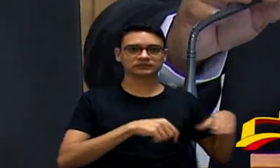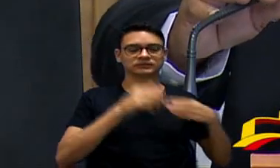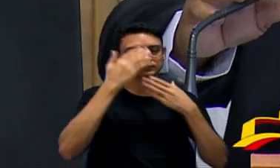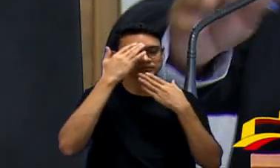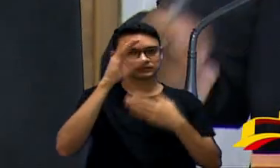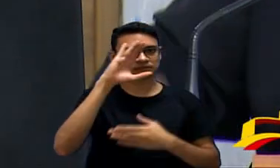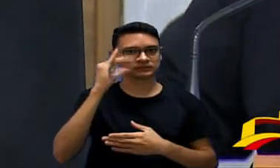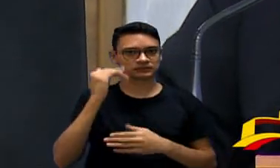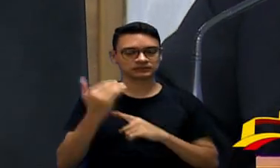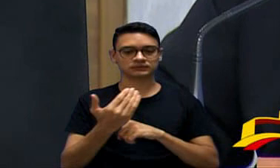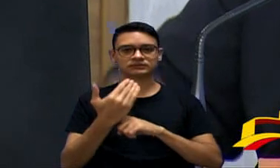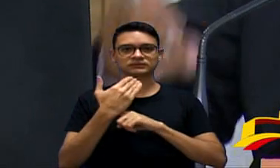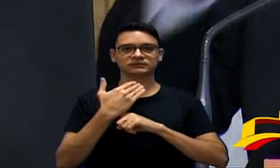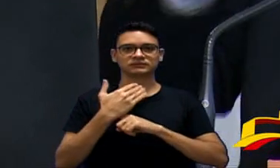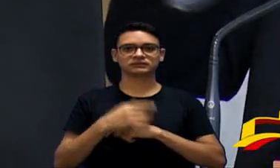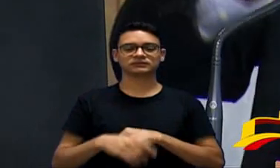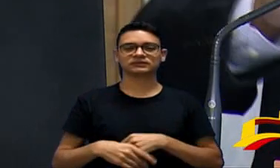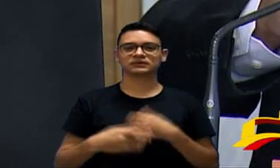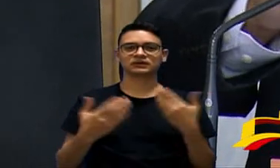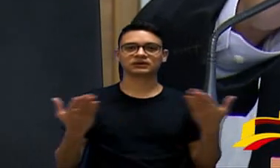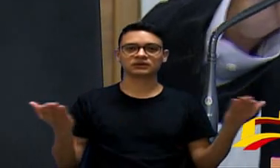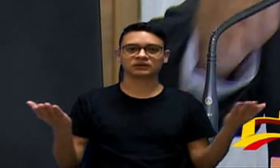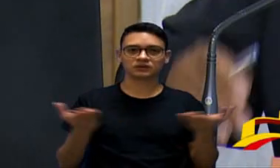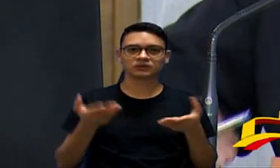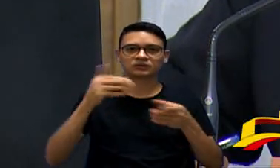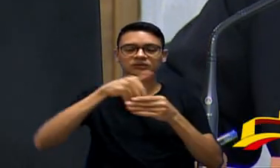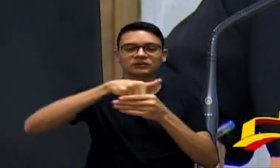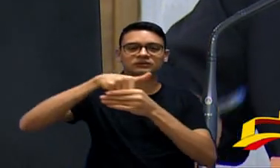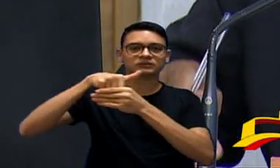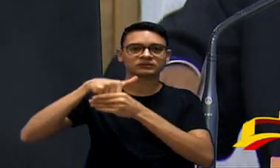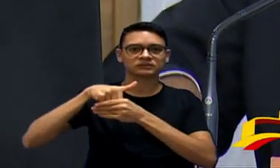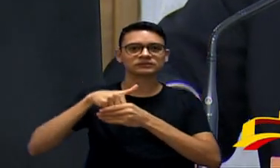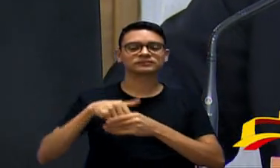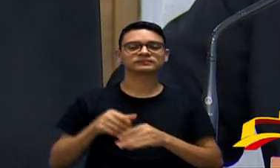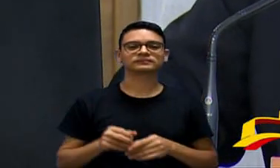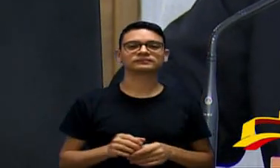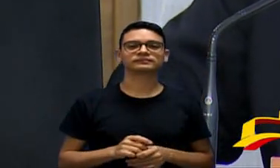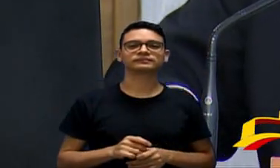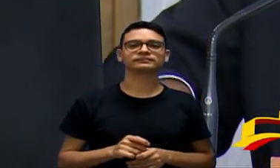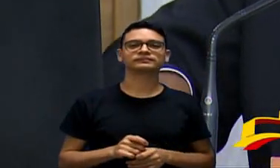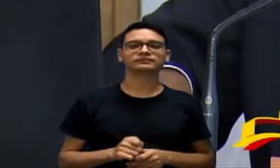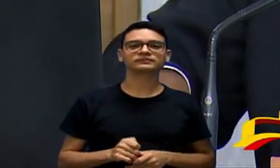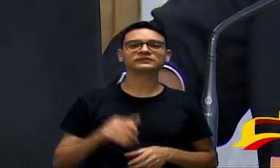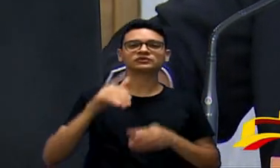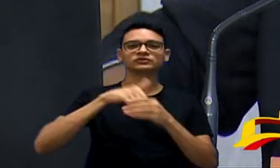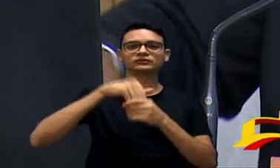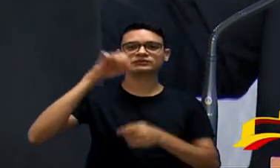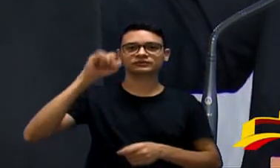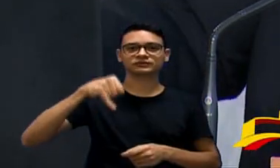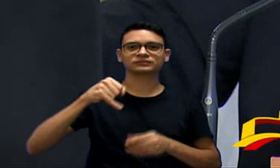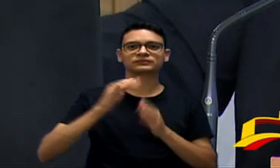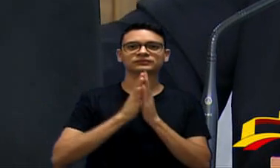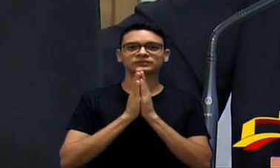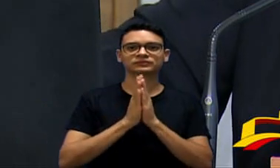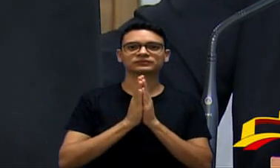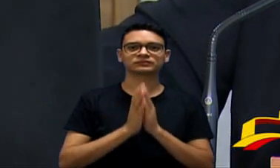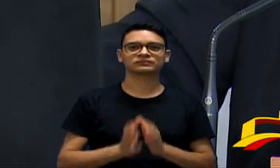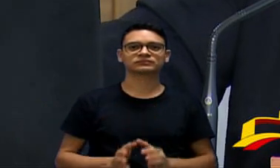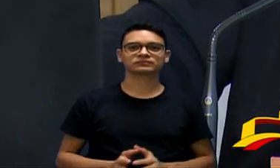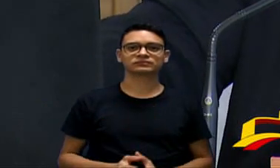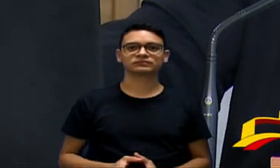Obrigado, Yara. É, eu coloco em votação, por favor. Vote sim, por favor.